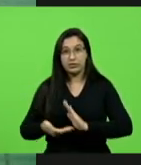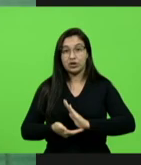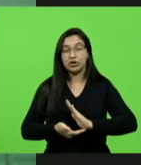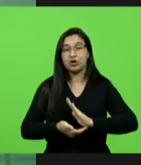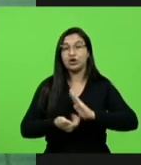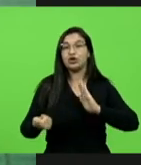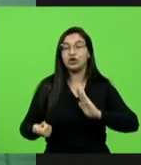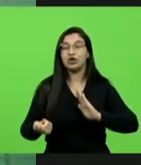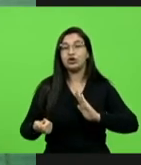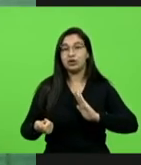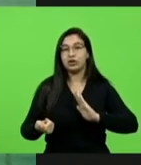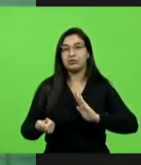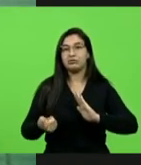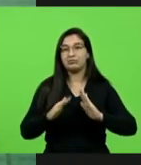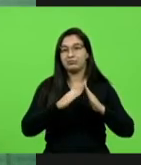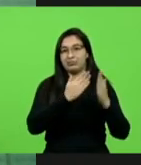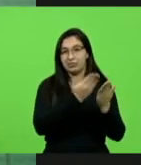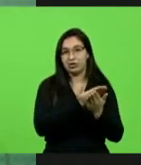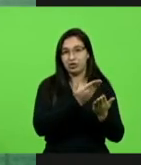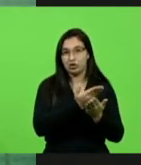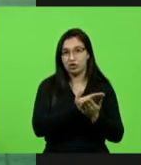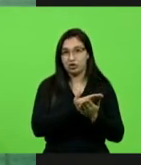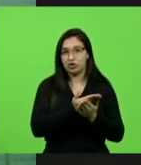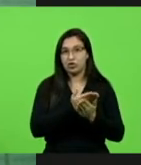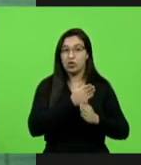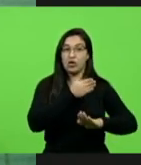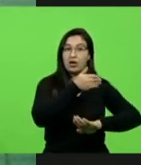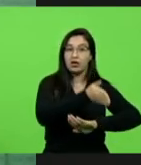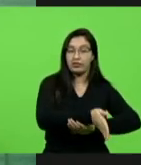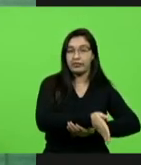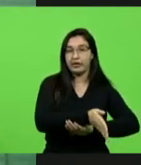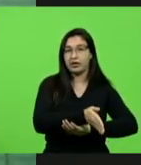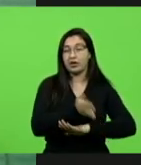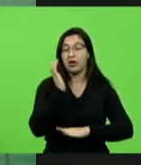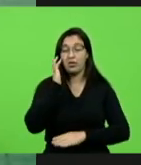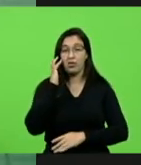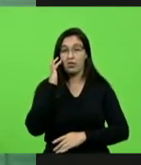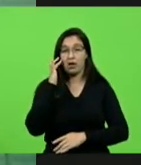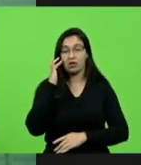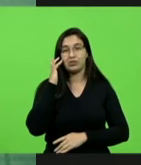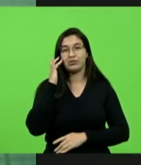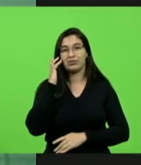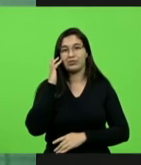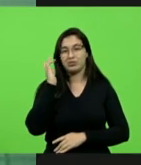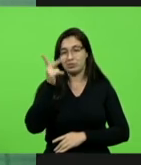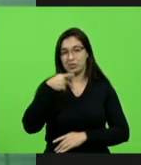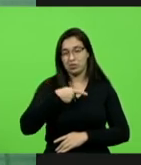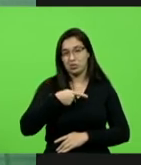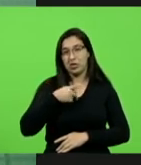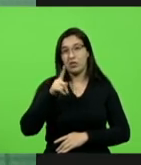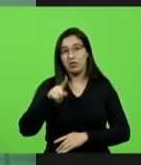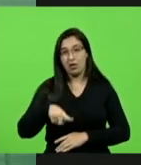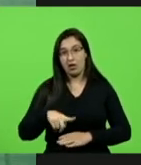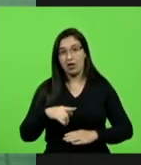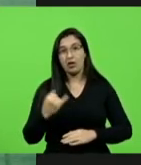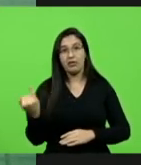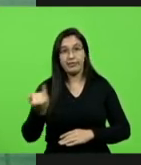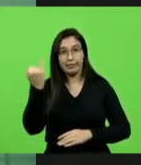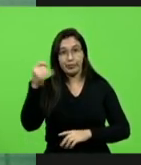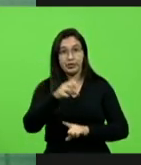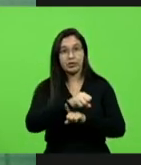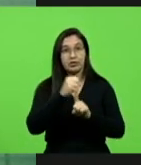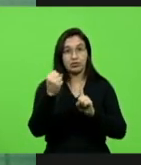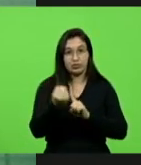crianças à escola, que, ao meu ver, a escola é um bem social, né?